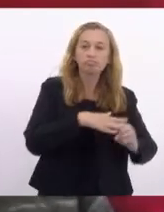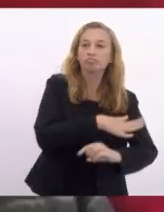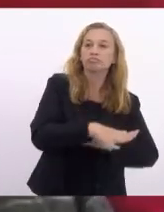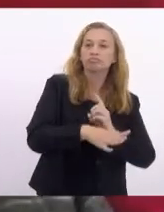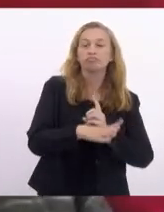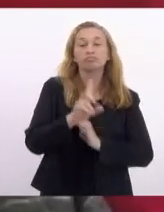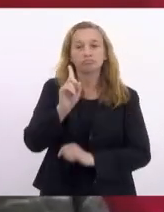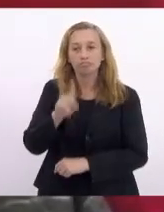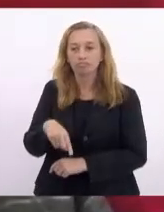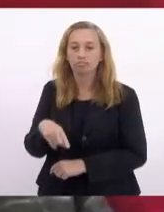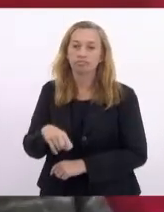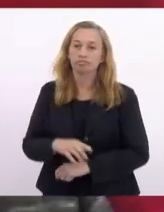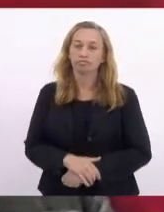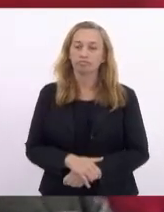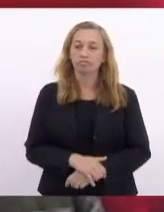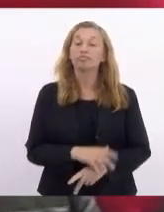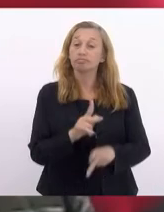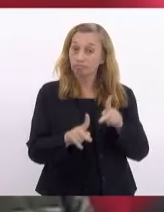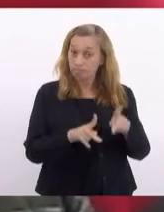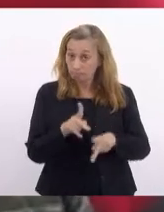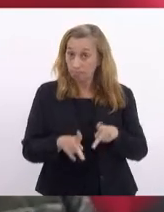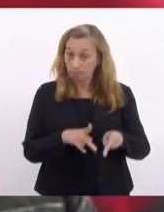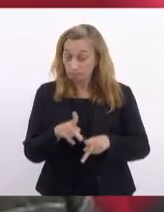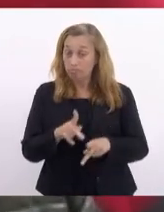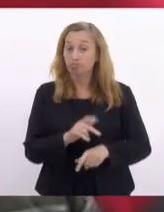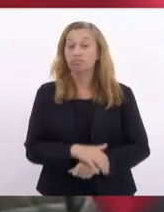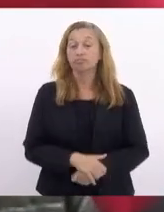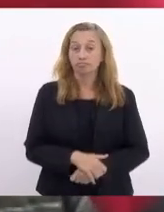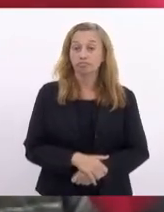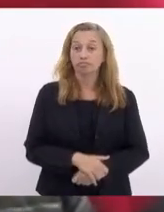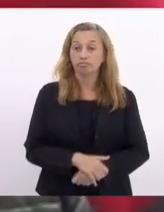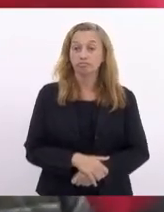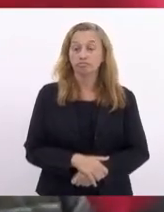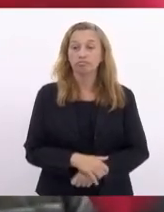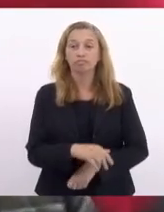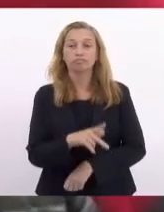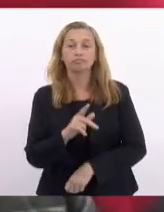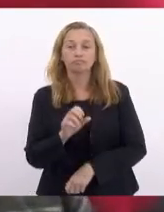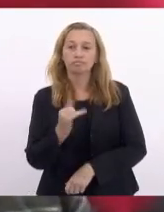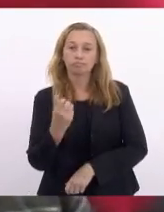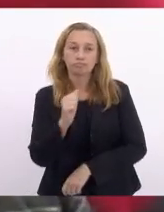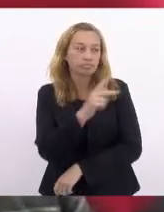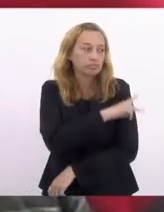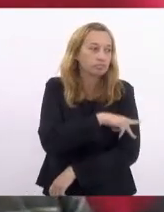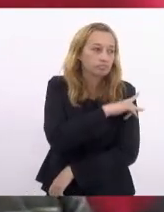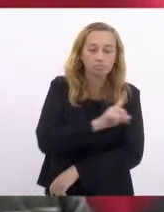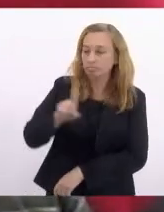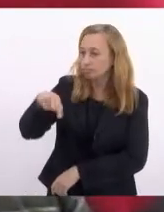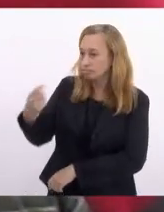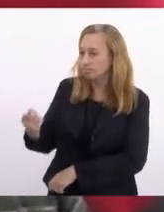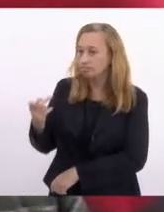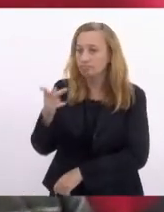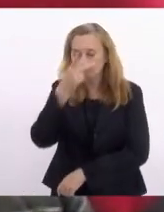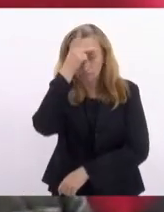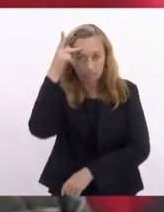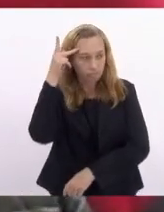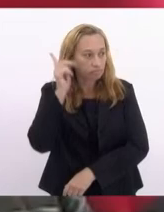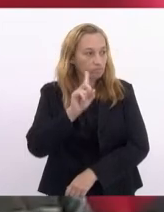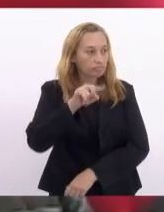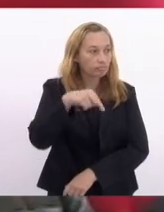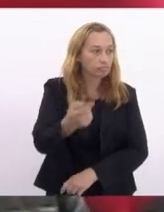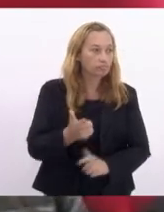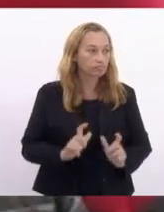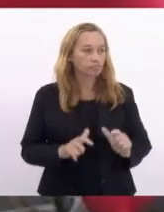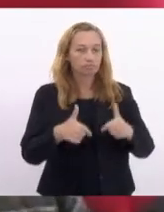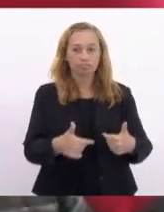são o povo, né? O povo de Paquetá, entre outras pessoas, entre outras ações, mas,